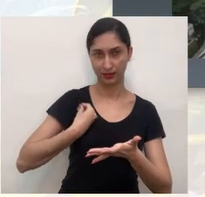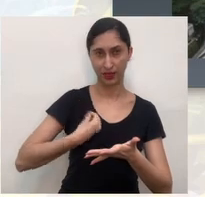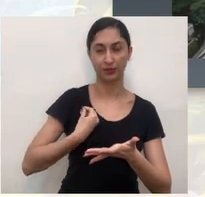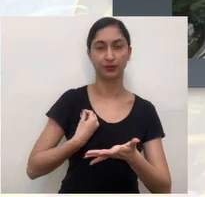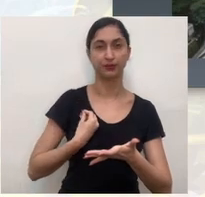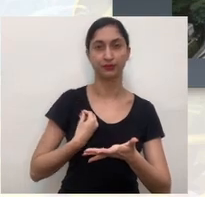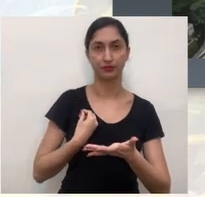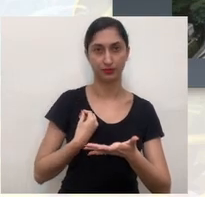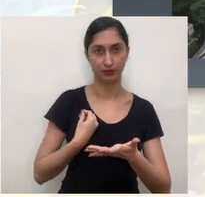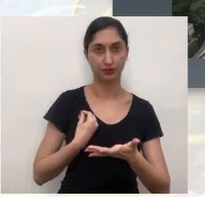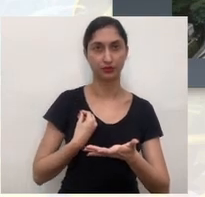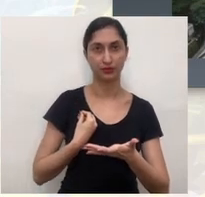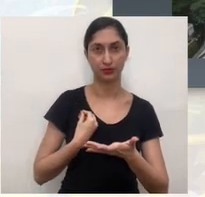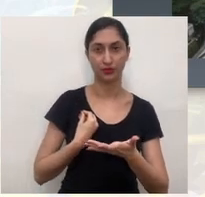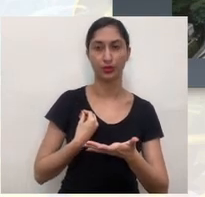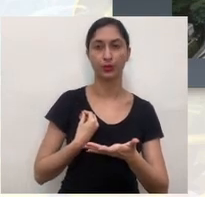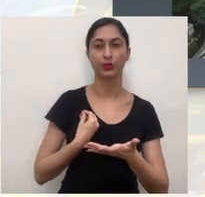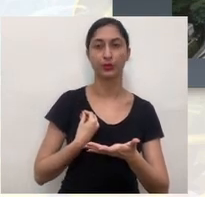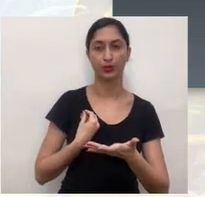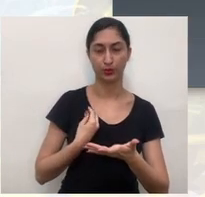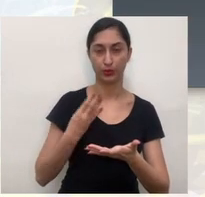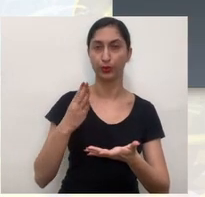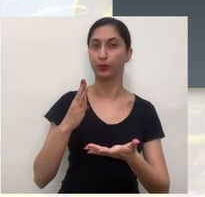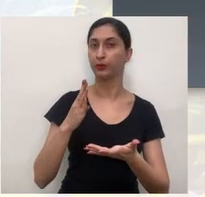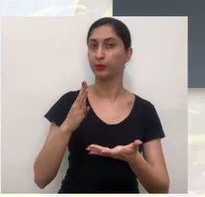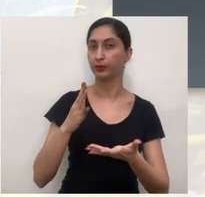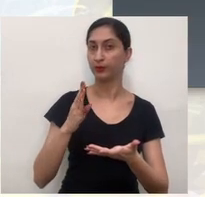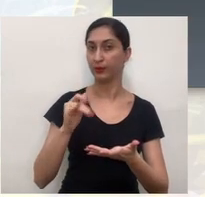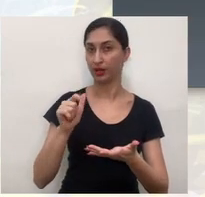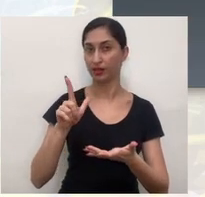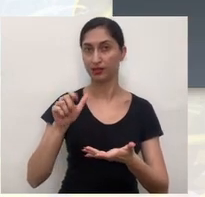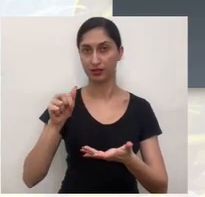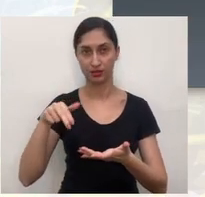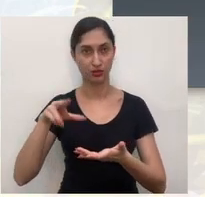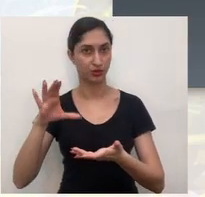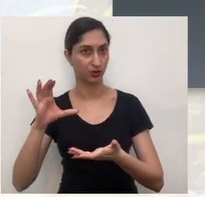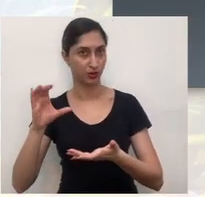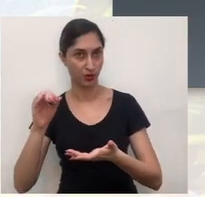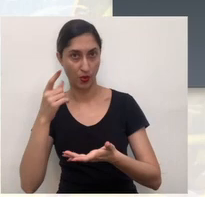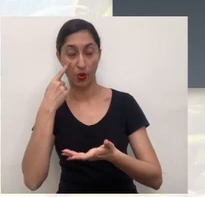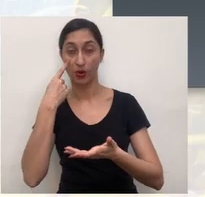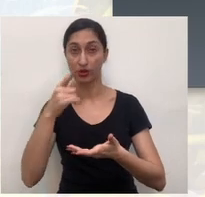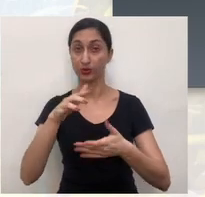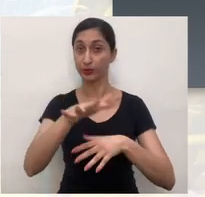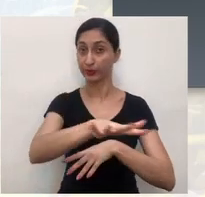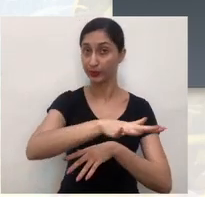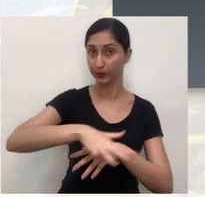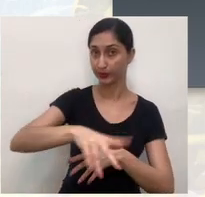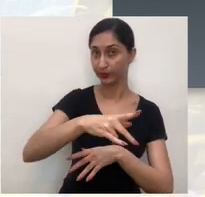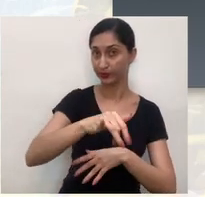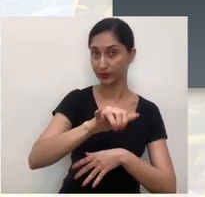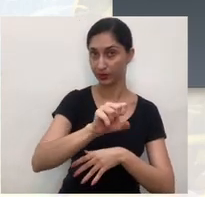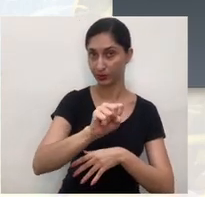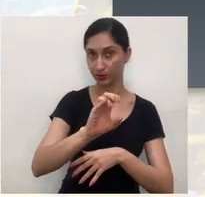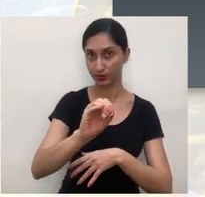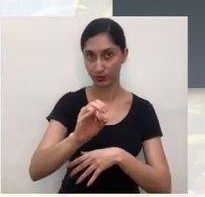reforço do balanço entre piso e área com água ou área com